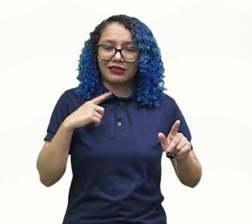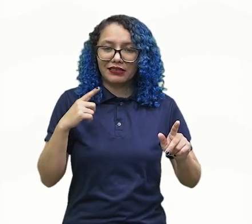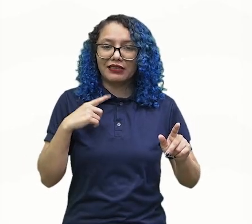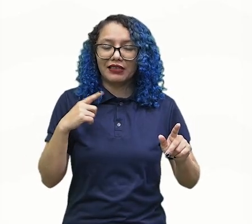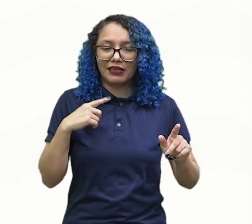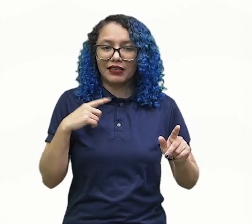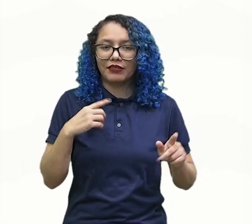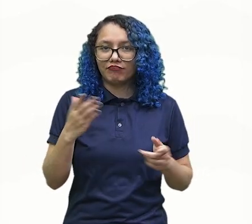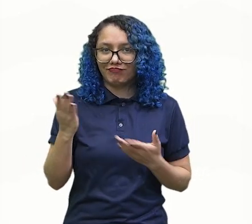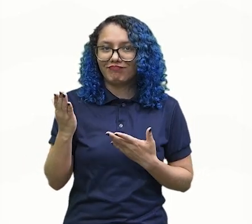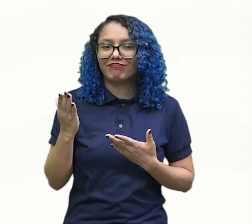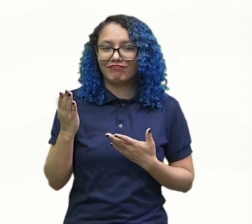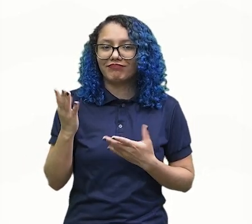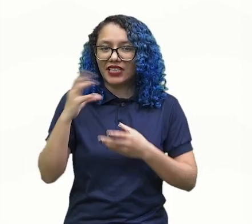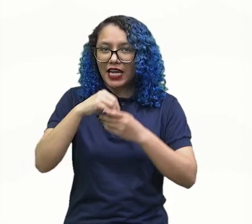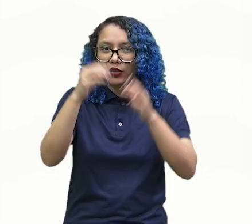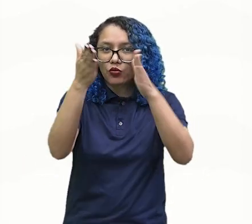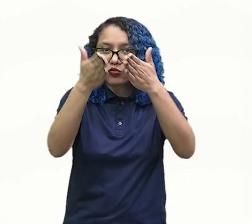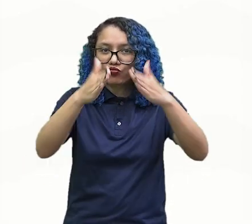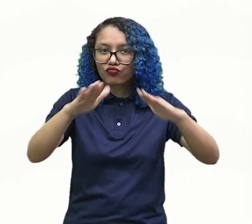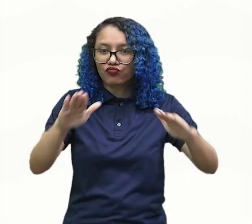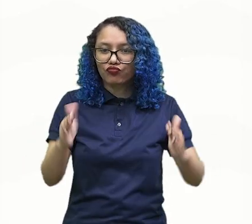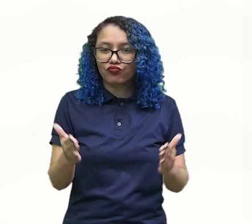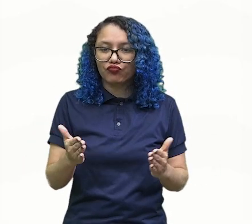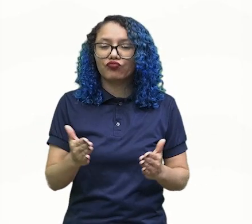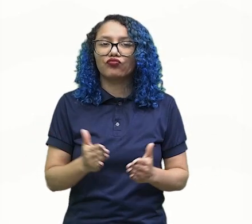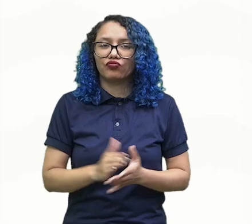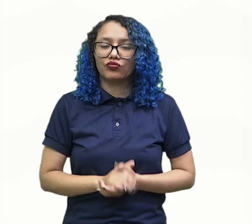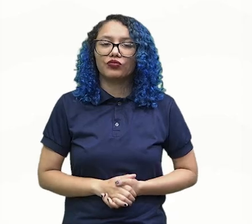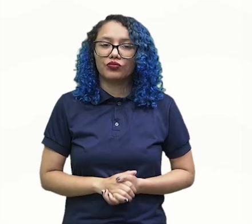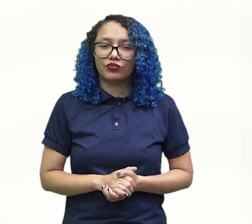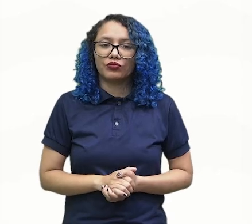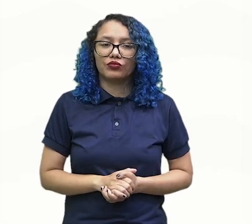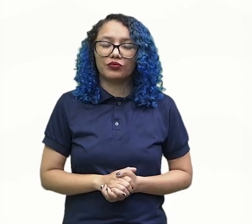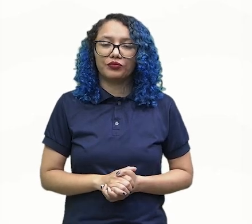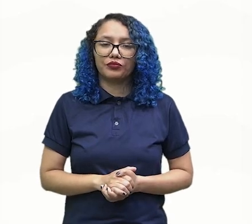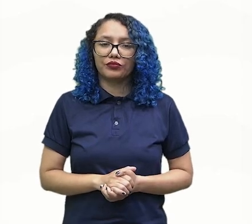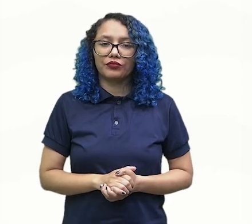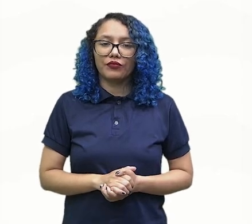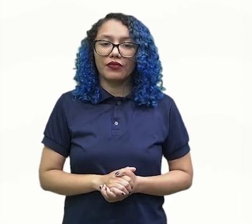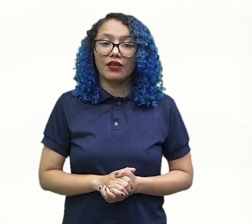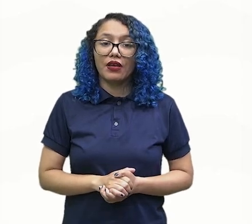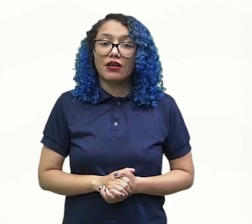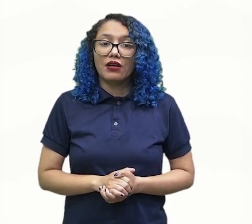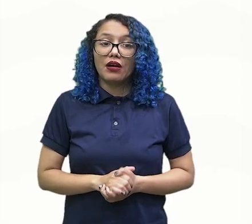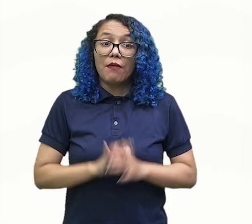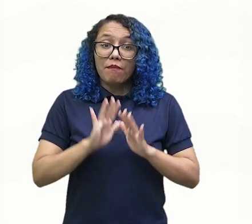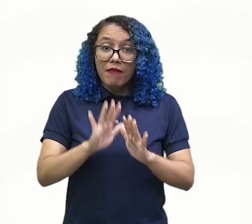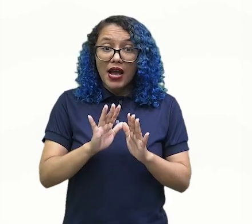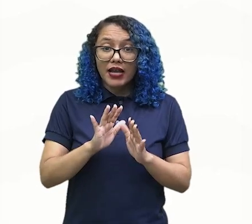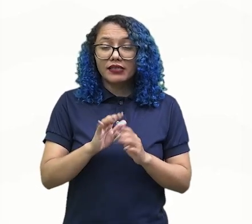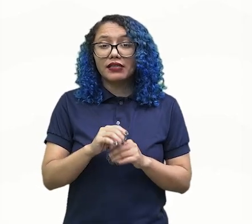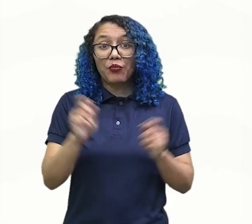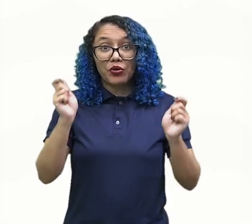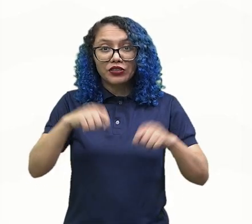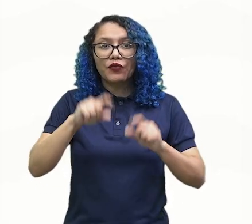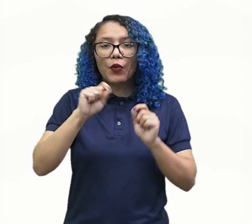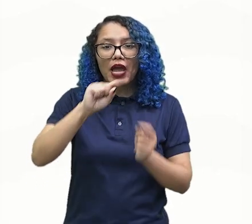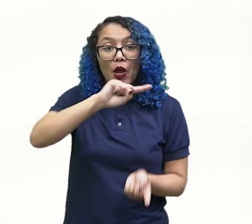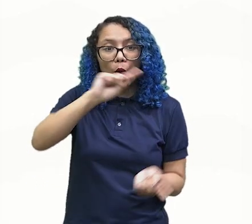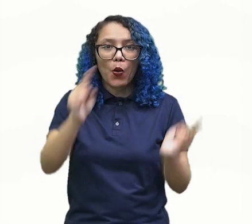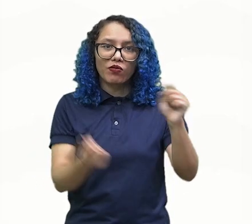da pirâmide etária. Vai chegar um tempo, né, que essa pirâmide ela vai estar